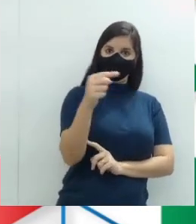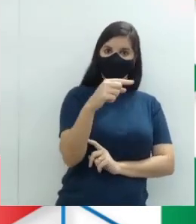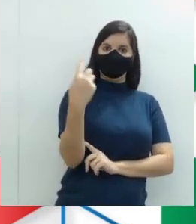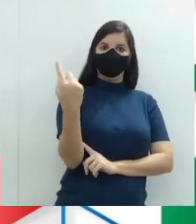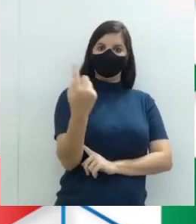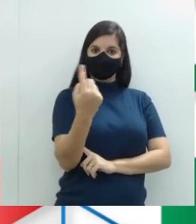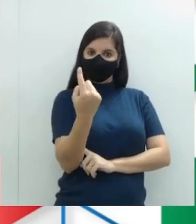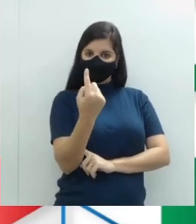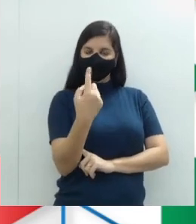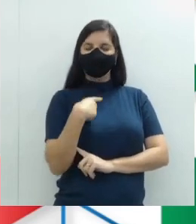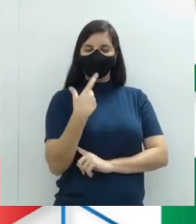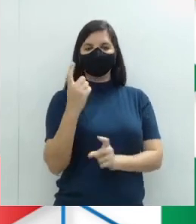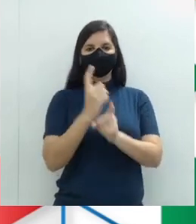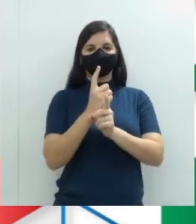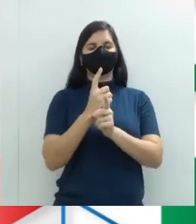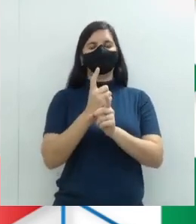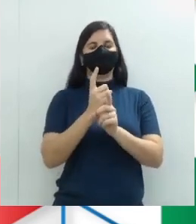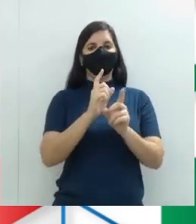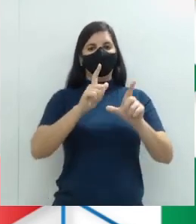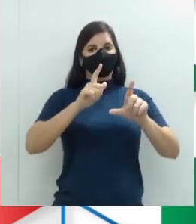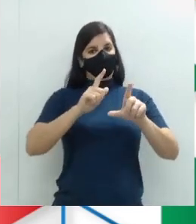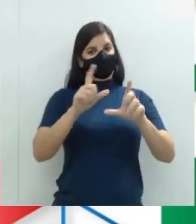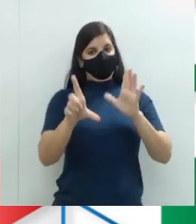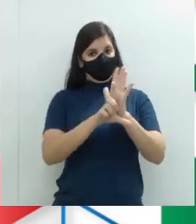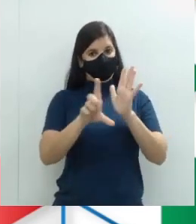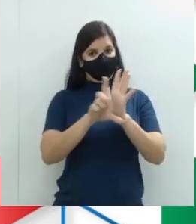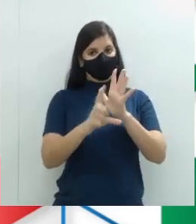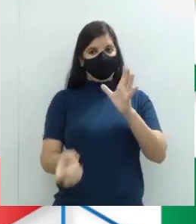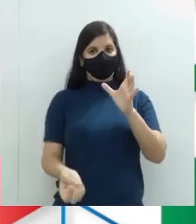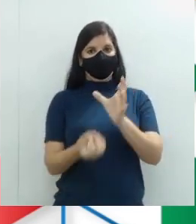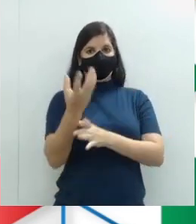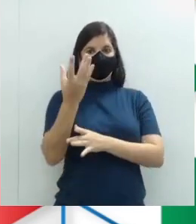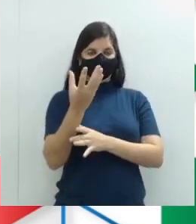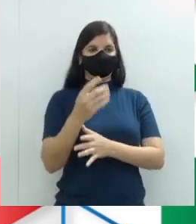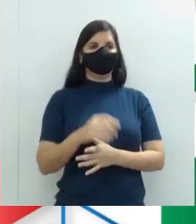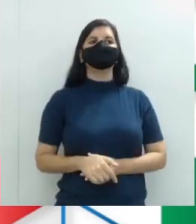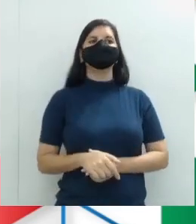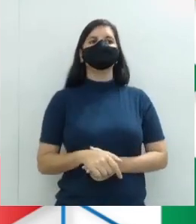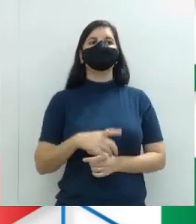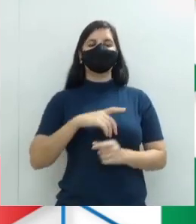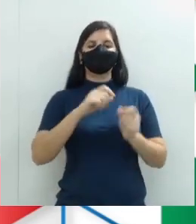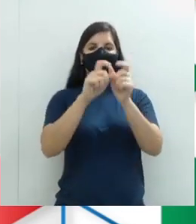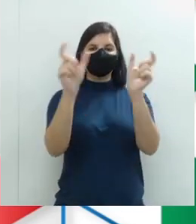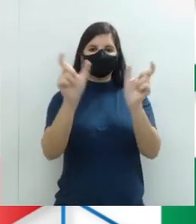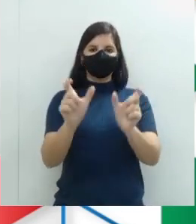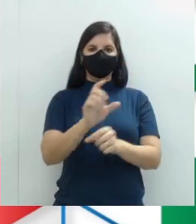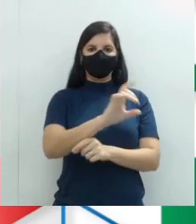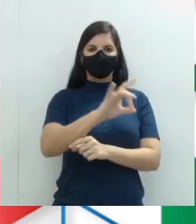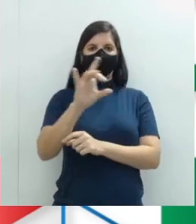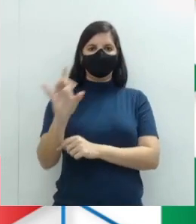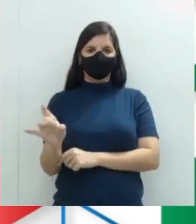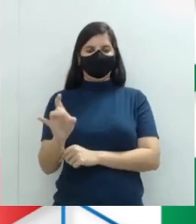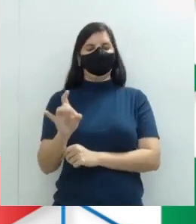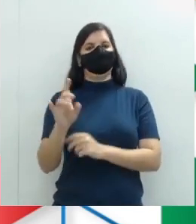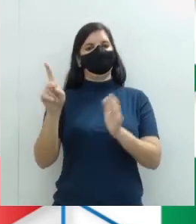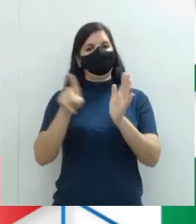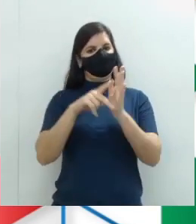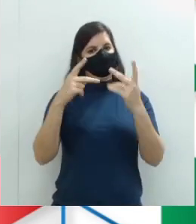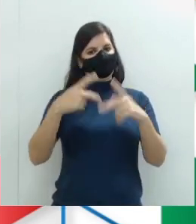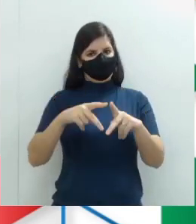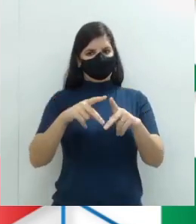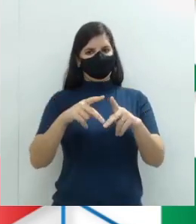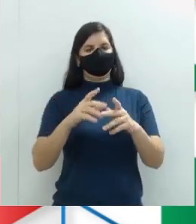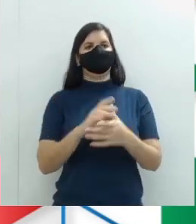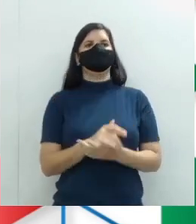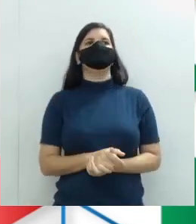eu já vou descobrindo mais ou menos como é essa lei de formação. Ok? A partir da expressão de cada termo da função, tá